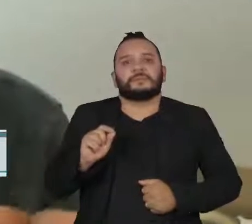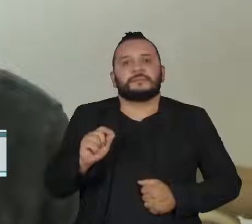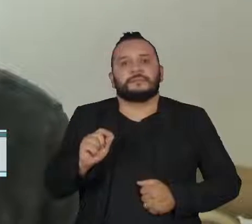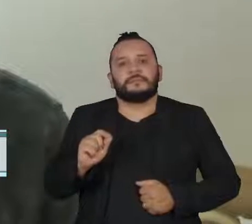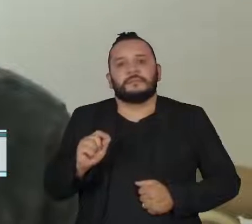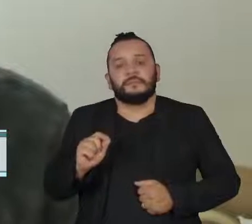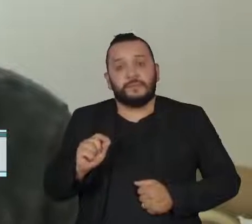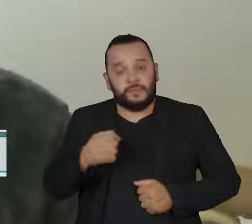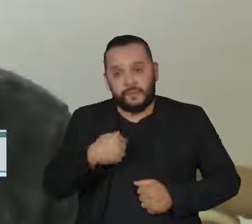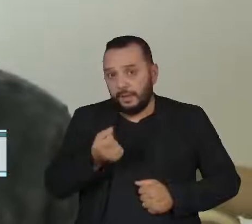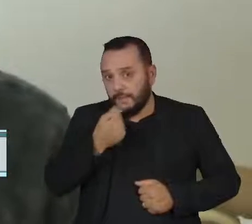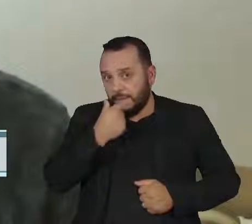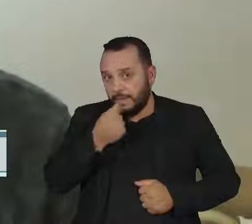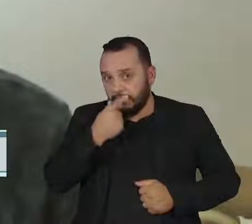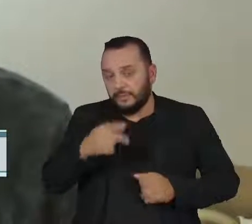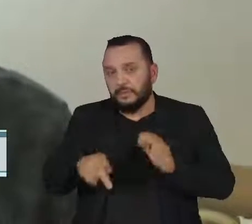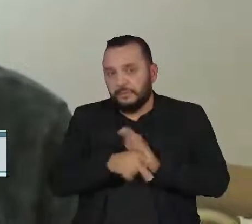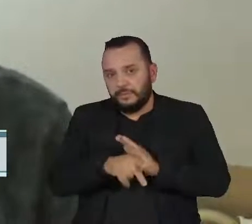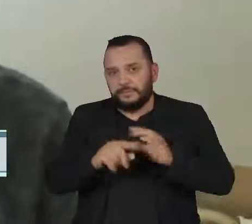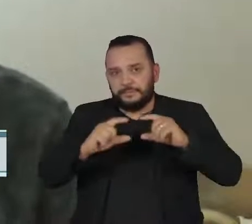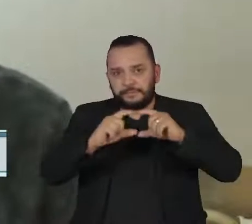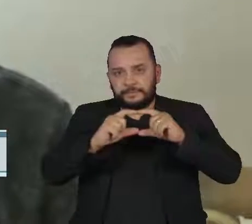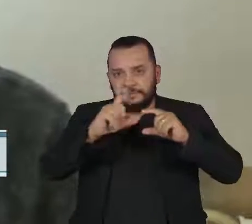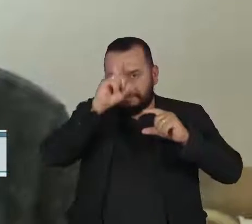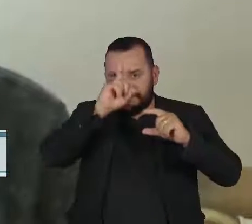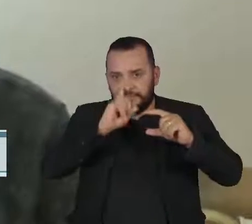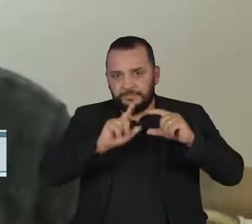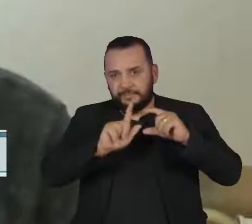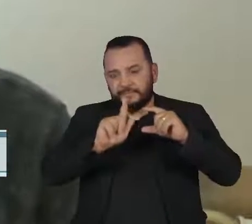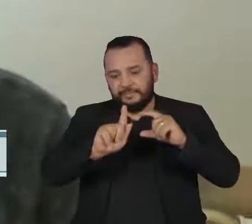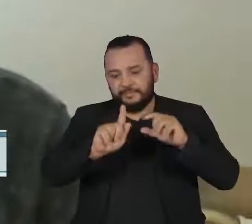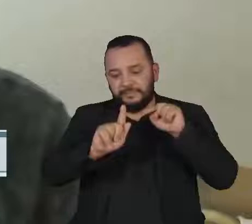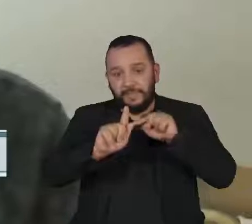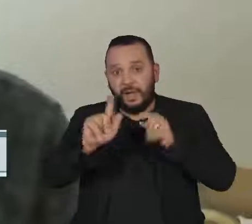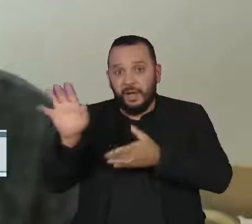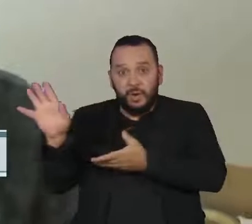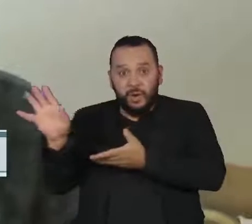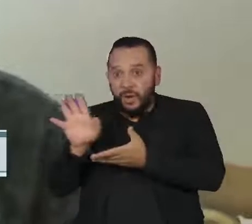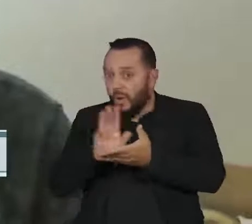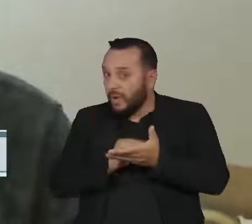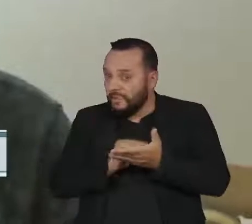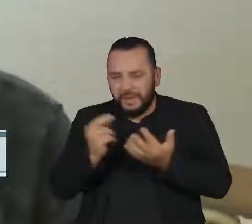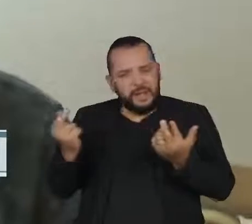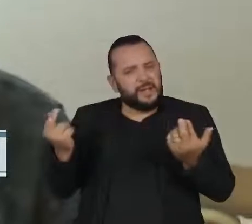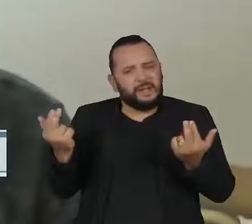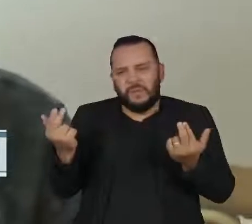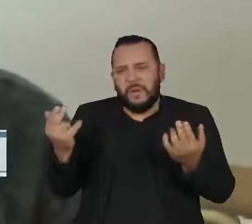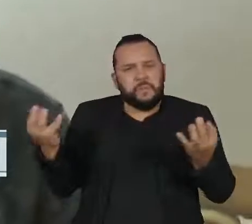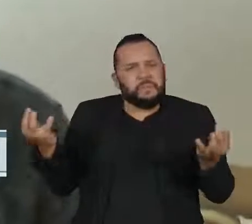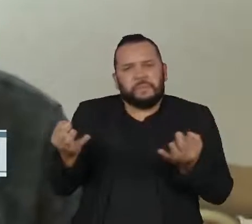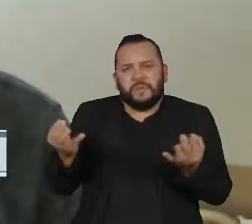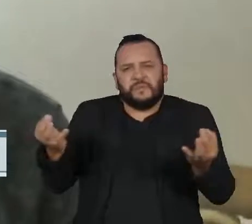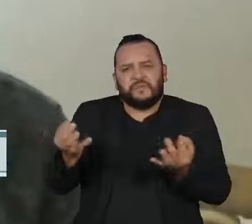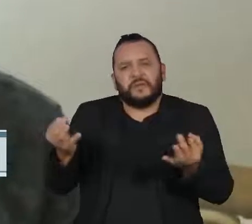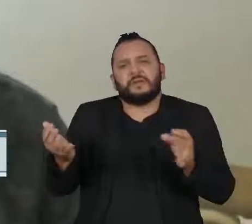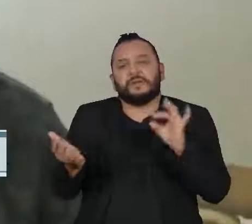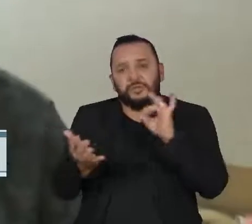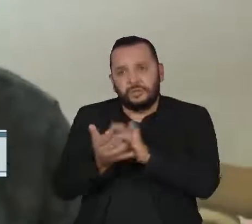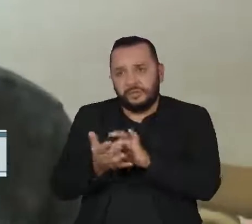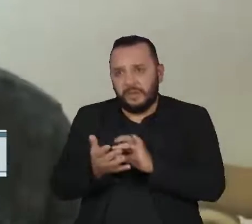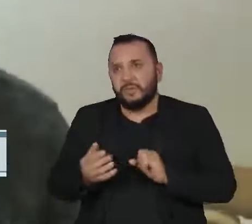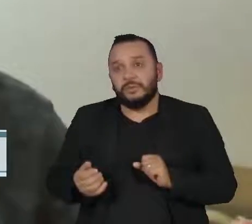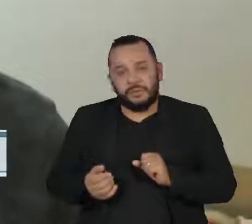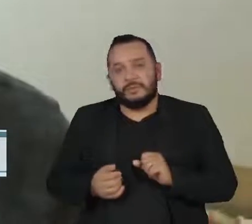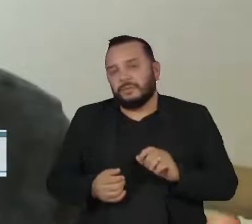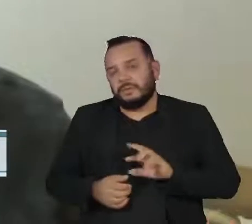o medicamento genérico ele é uma cópia autenticada do remédio original. Ou seja, ele não é